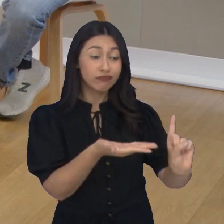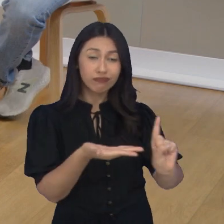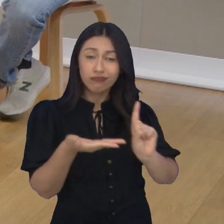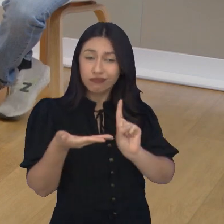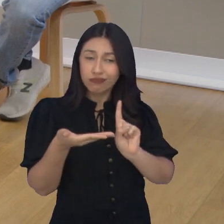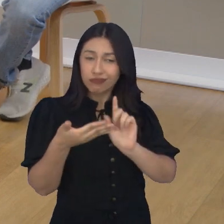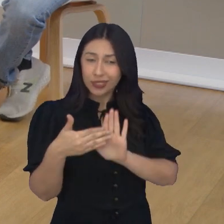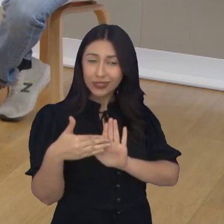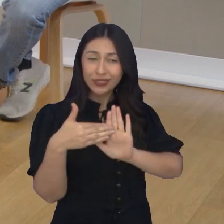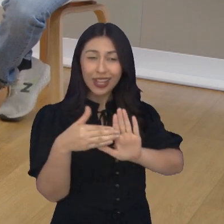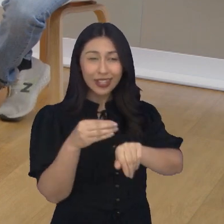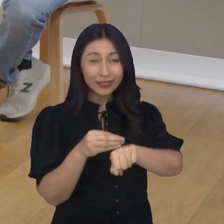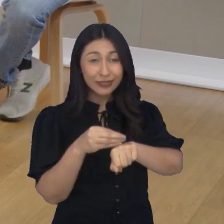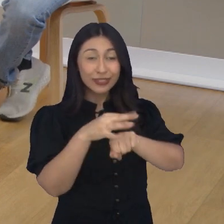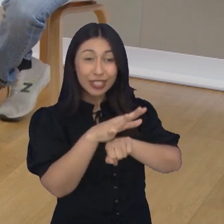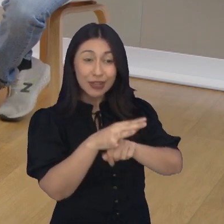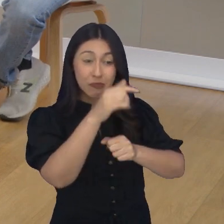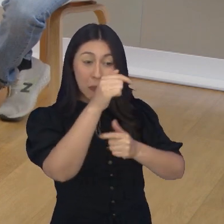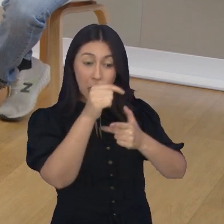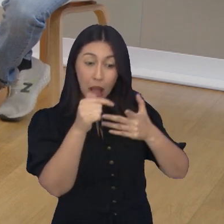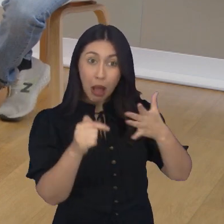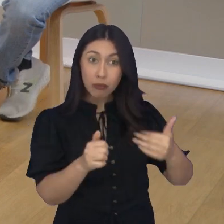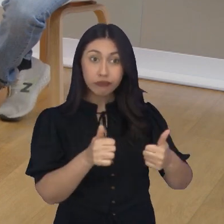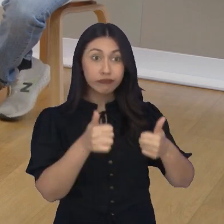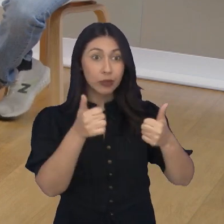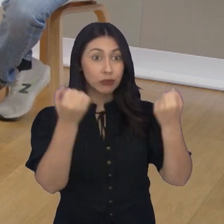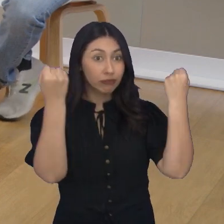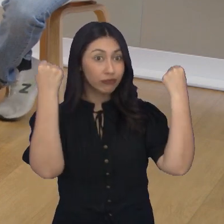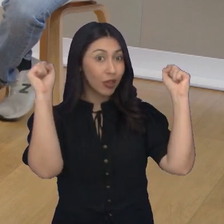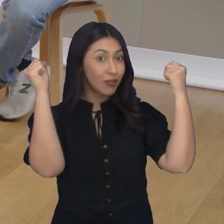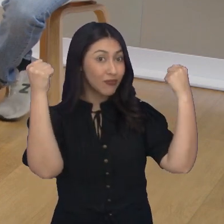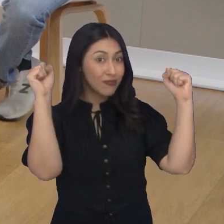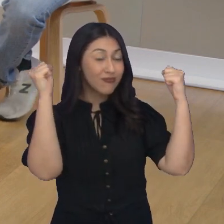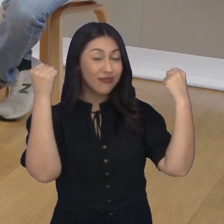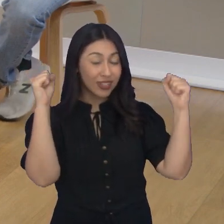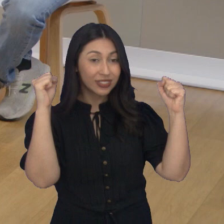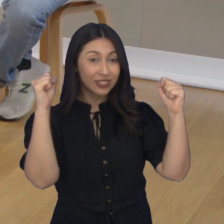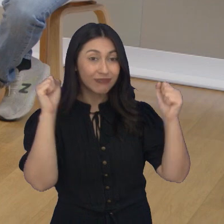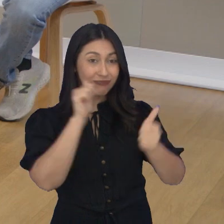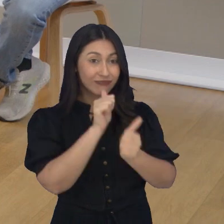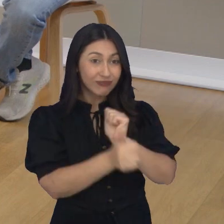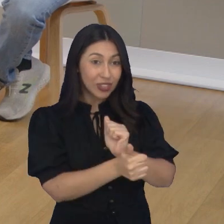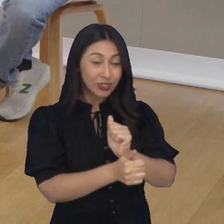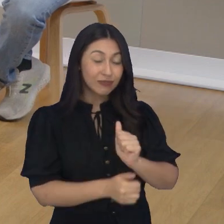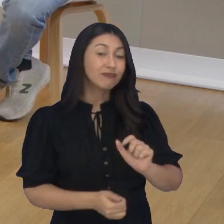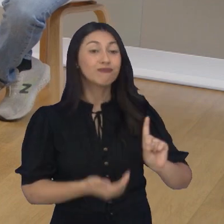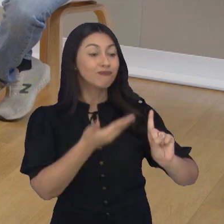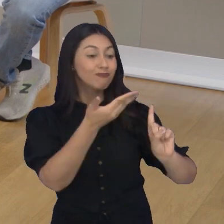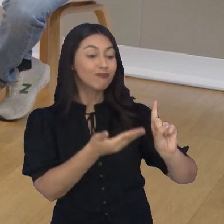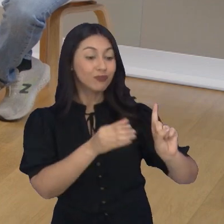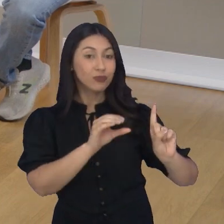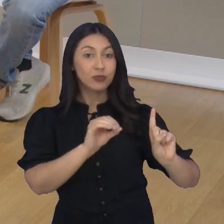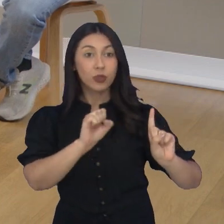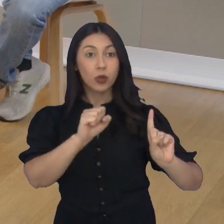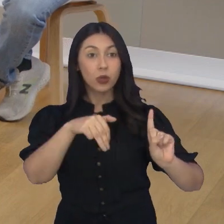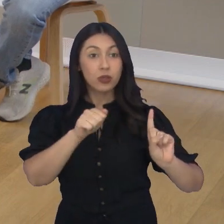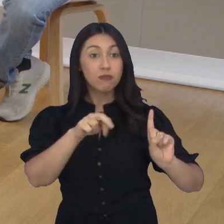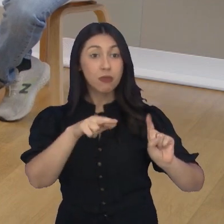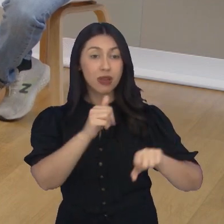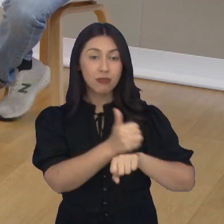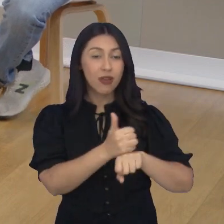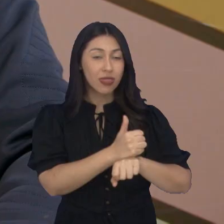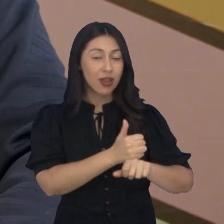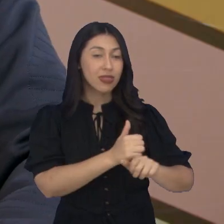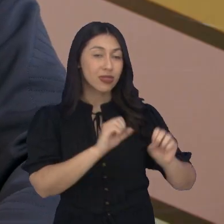dicas sobre os benefícios do esporte em todas as áreas da nossa vida é o educador físico Osmar Neto. Tudo bem, Osmar?